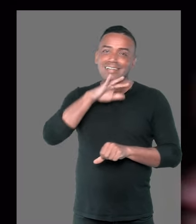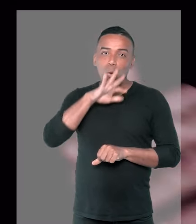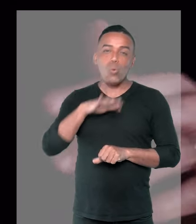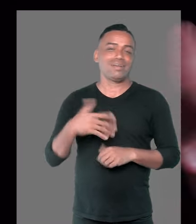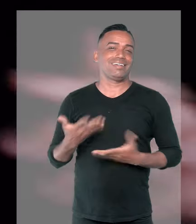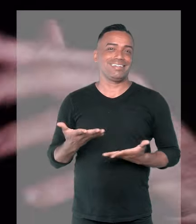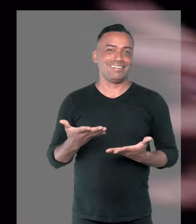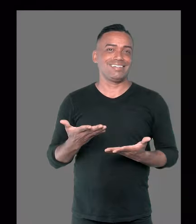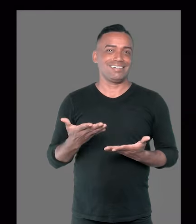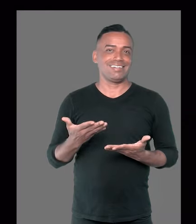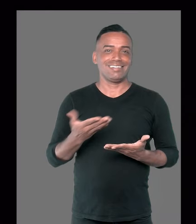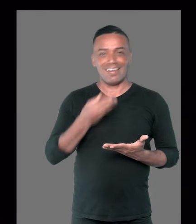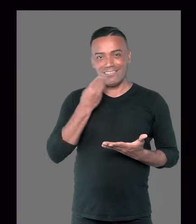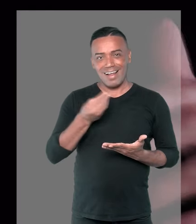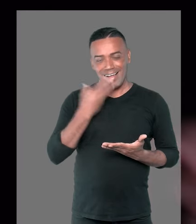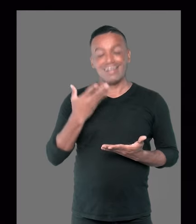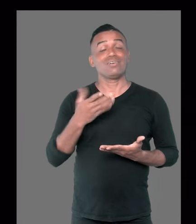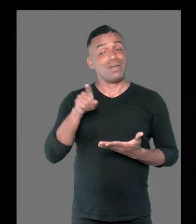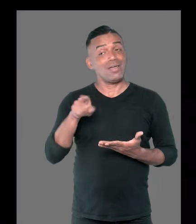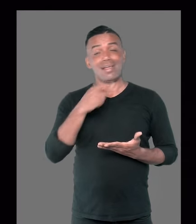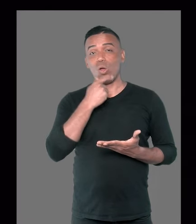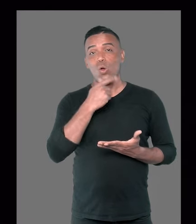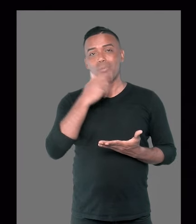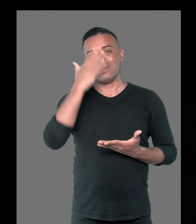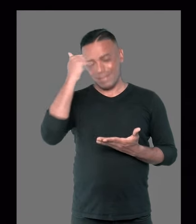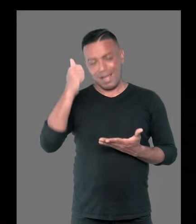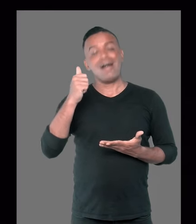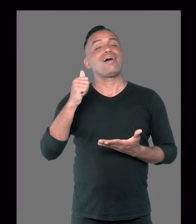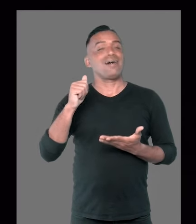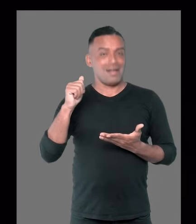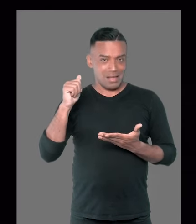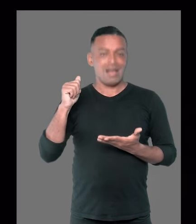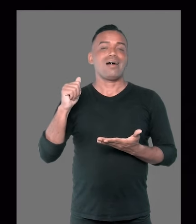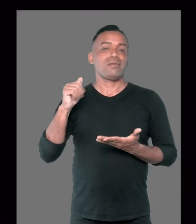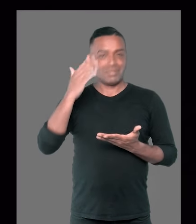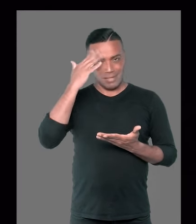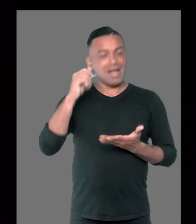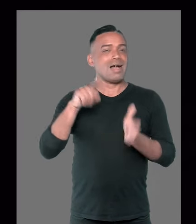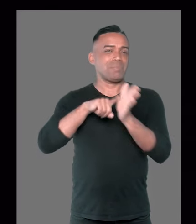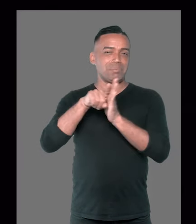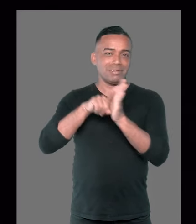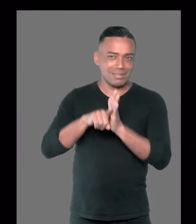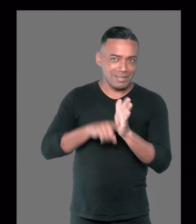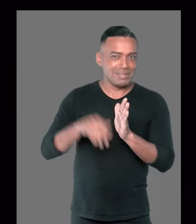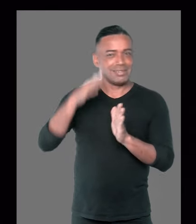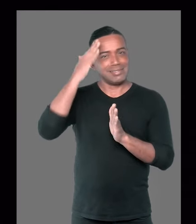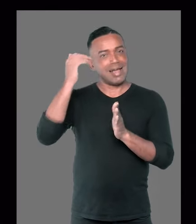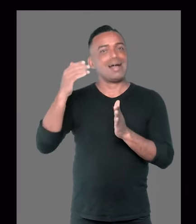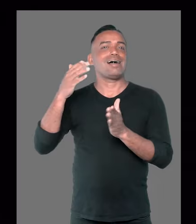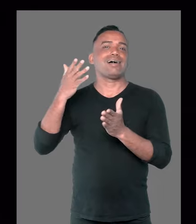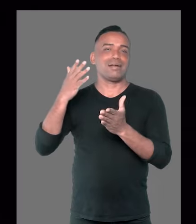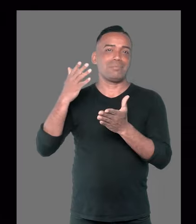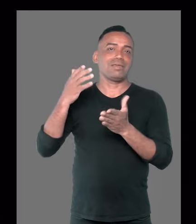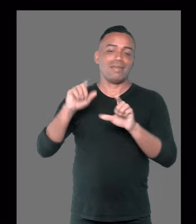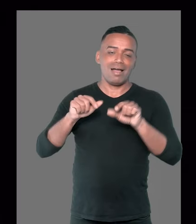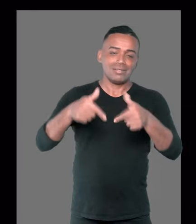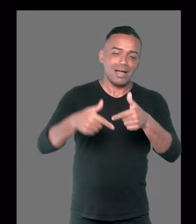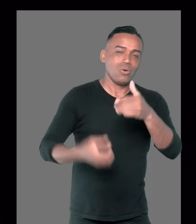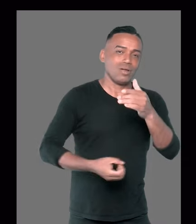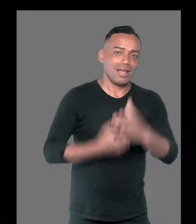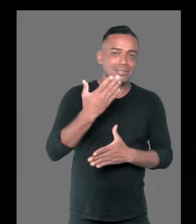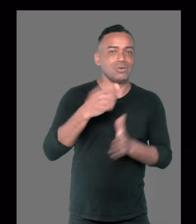quer dizer é é aquele cara que ele realmente sabe o que ele tá fazendo ele sabe o que ele fez ele sabe que a contribuição dele é fundadora